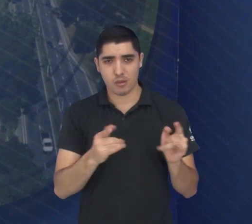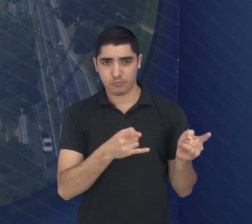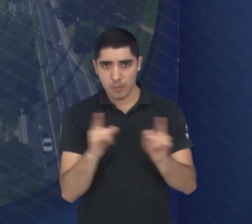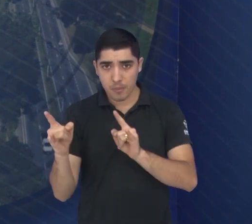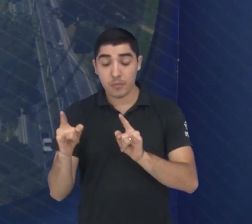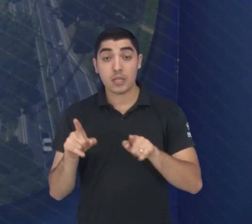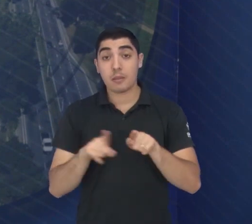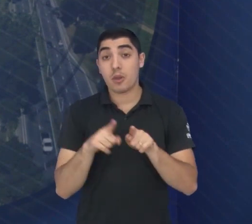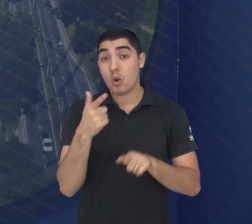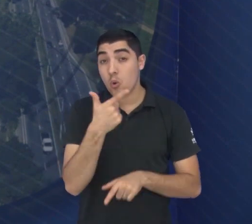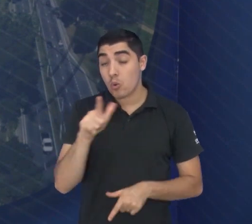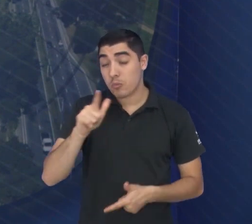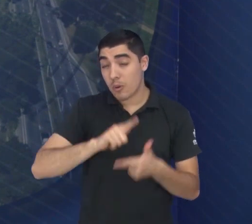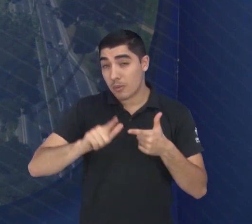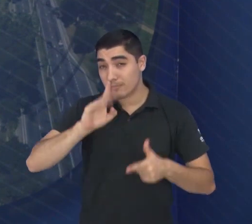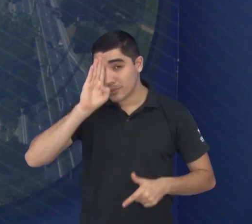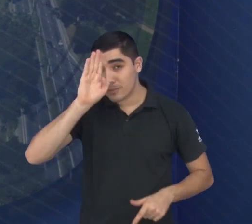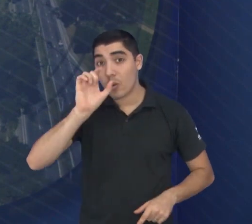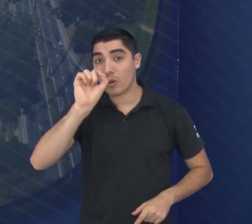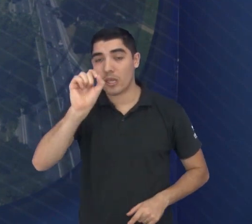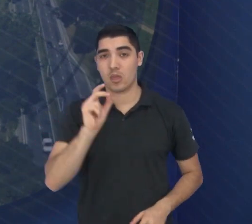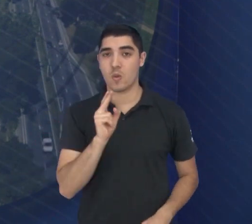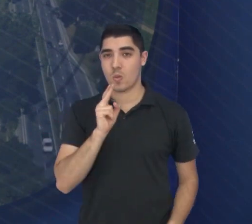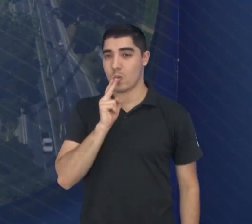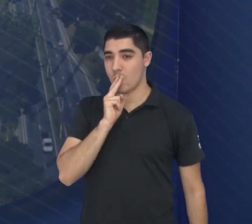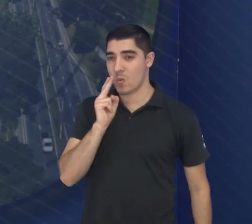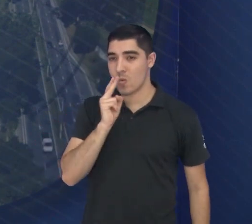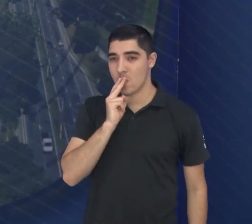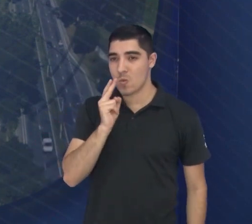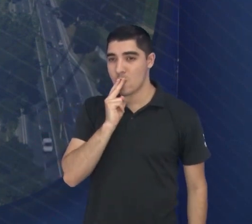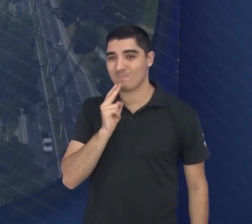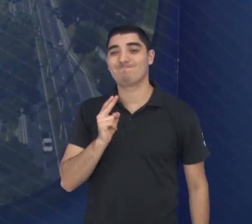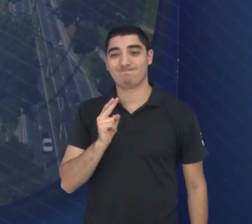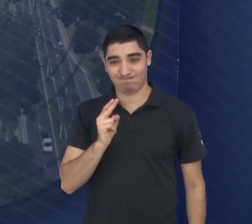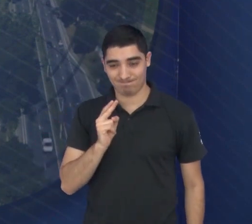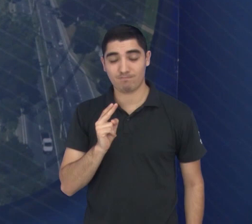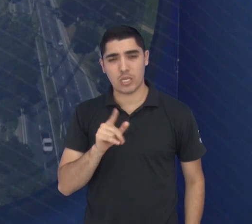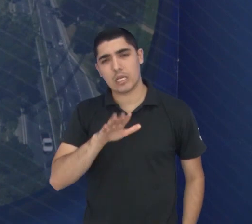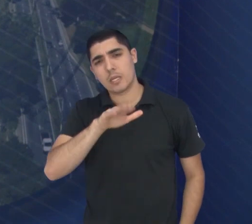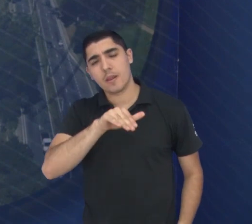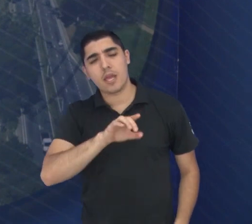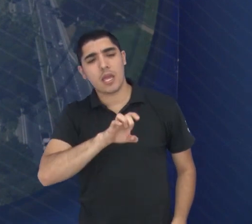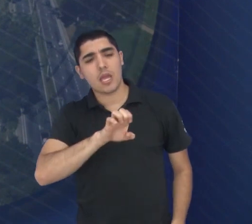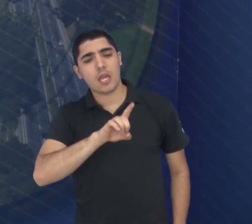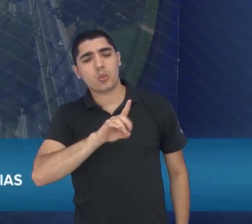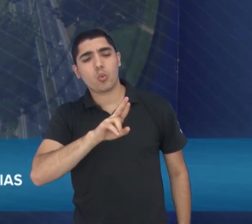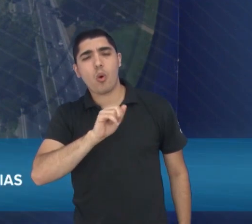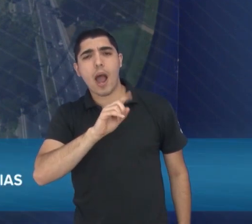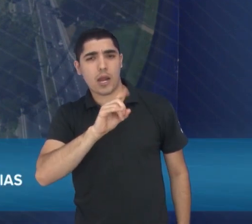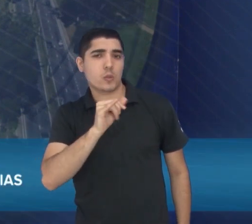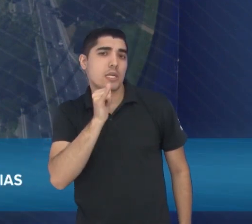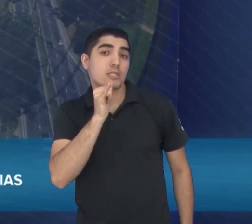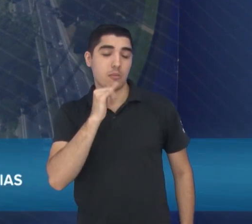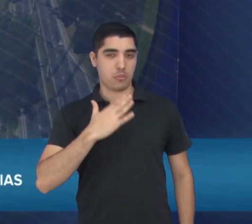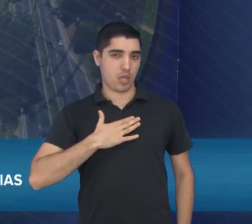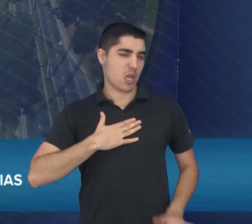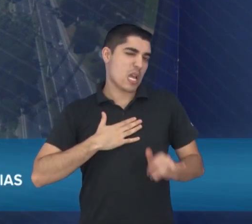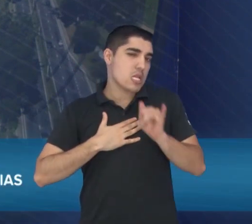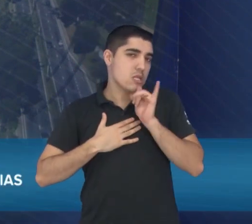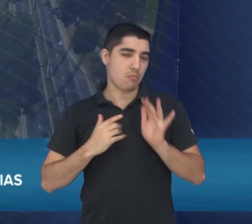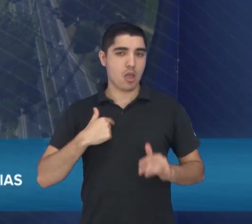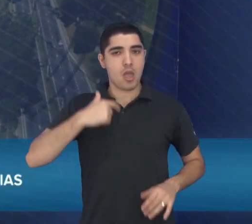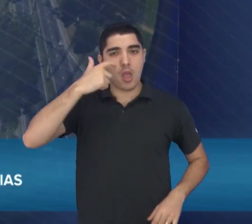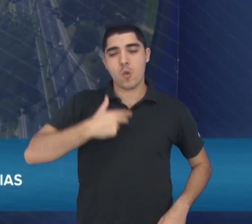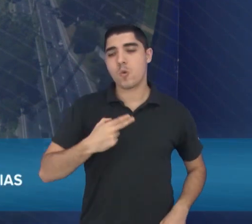de Aquiles é a questão dos cigarros, né, Eduardo? Por exemplo, uma situação, eu sou fumante, eu estou